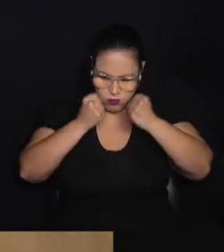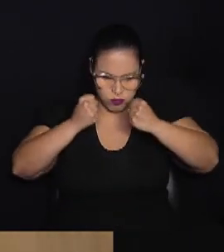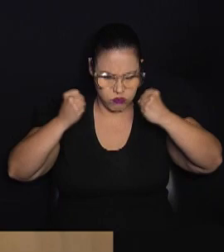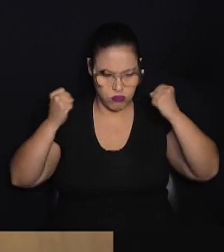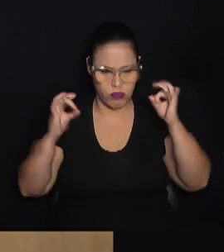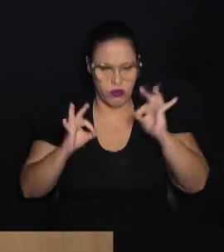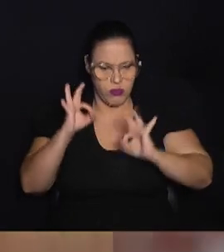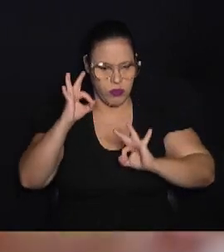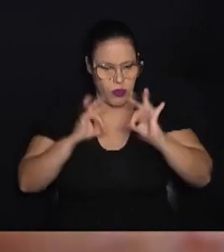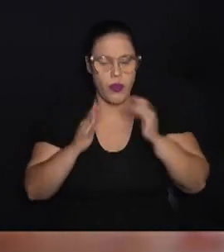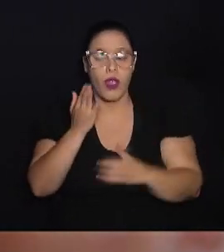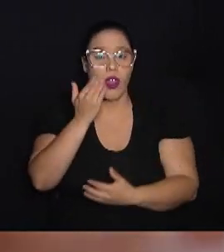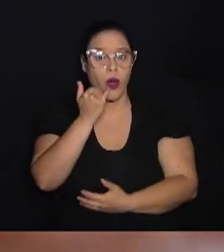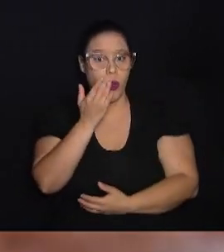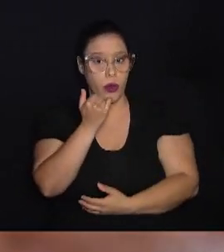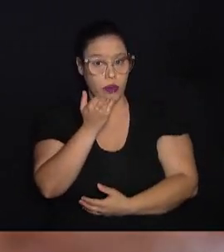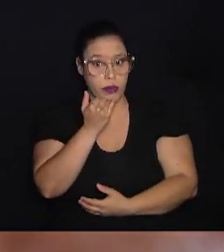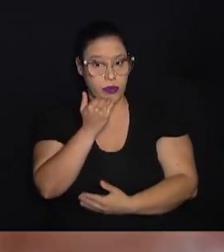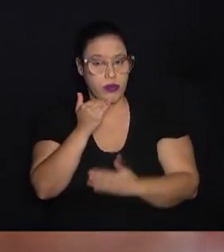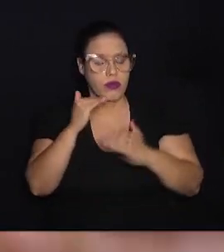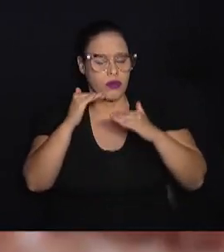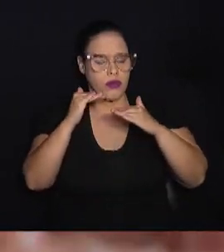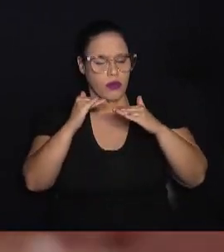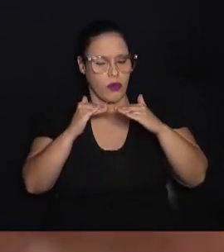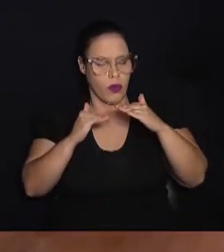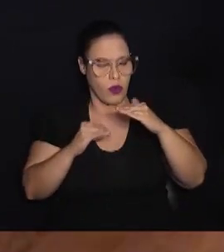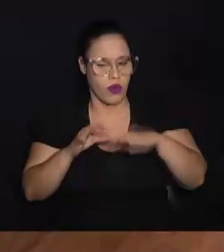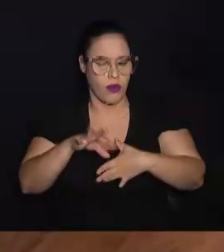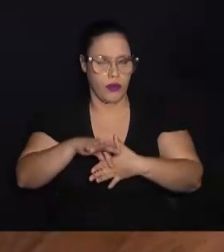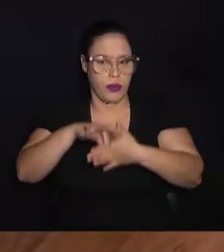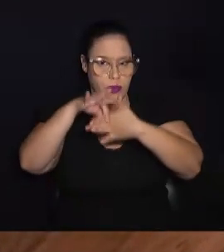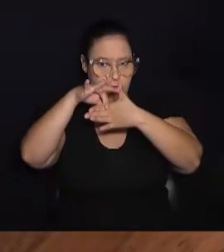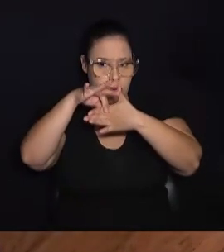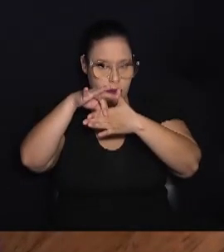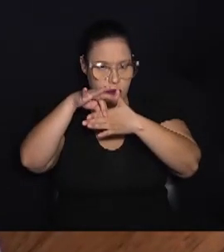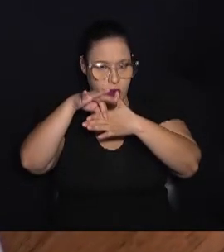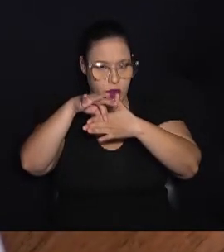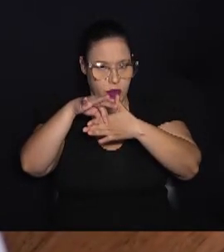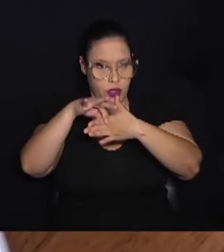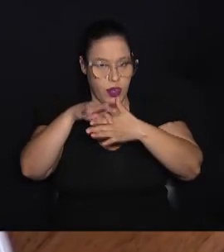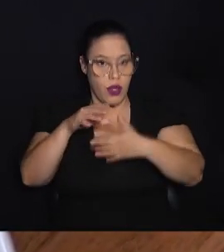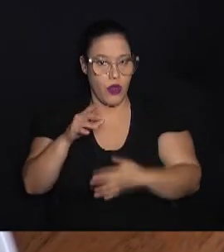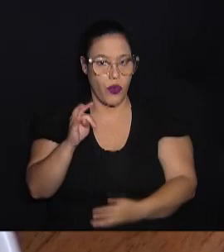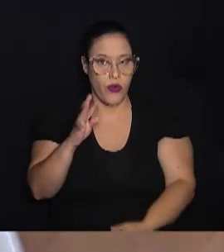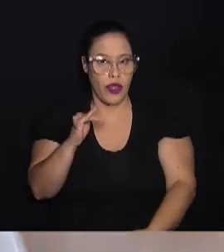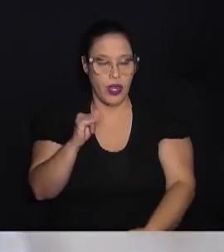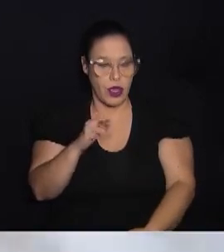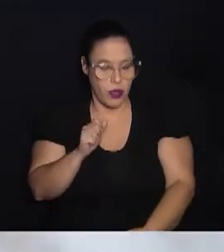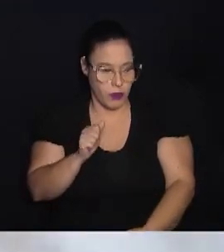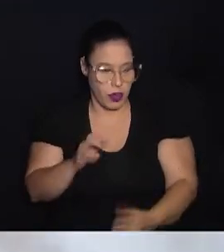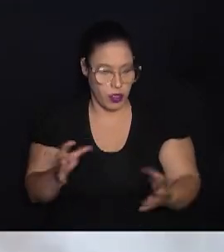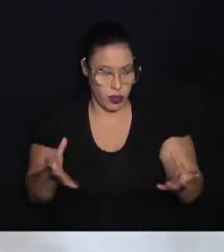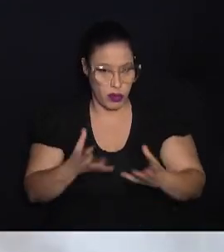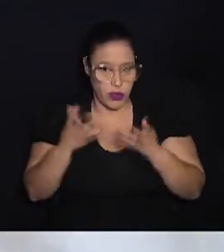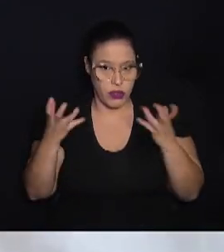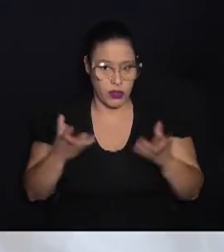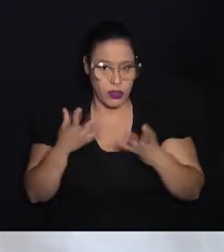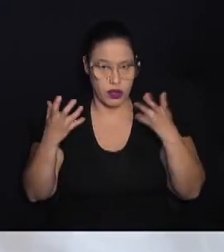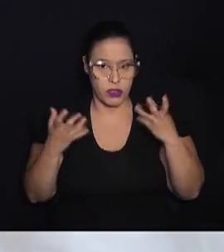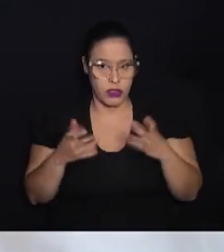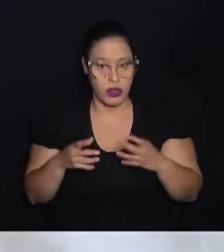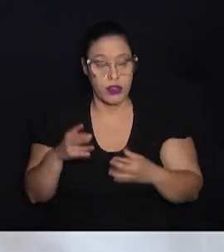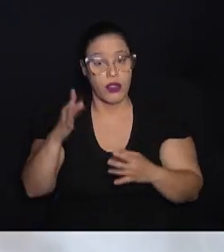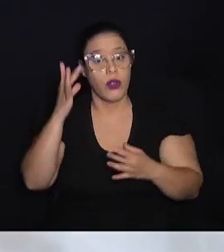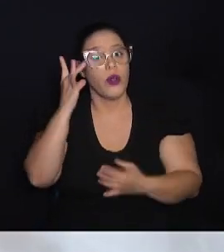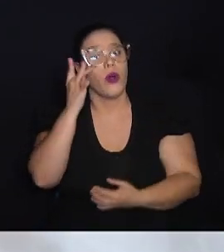controle da sua dieta, diminuir a quantidade de carne, aumentar a quantidade de fibras, de verduras e estar atento